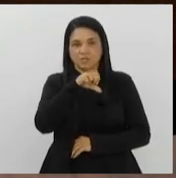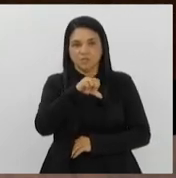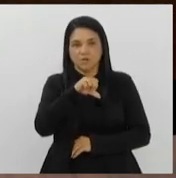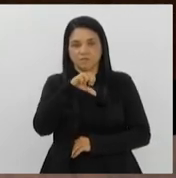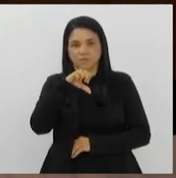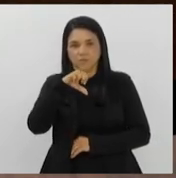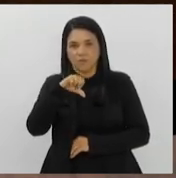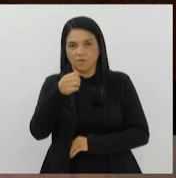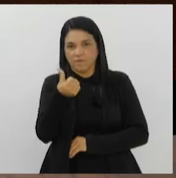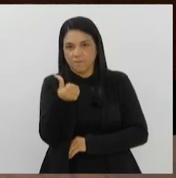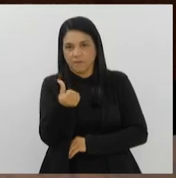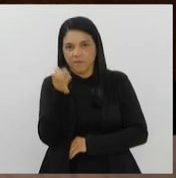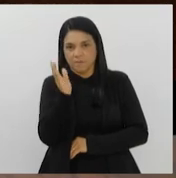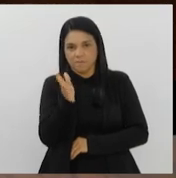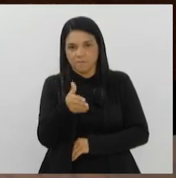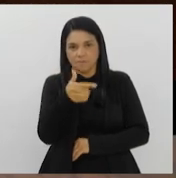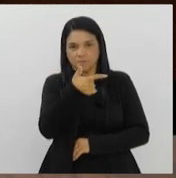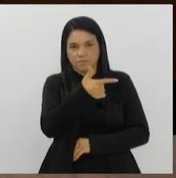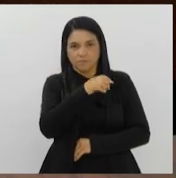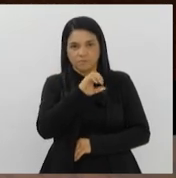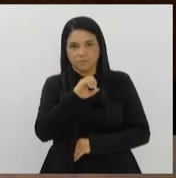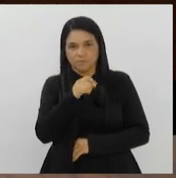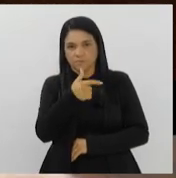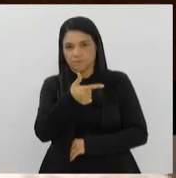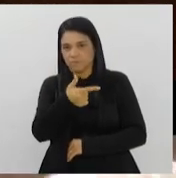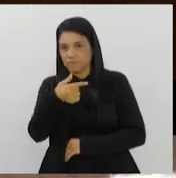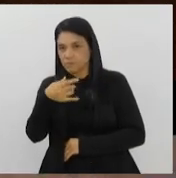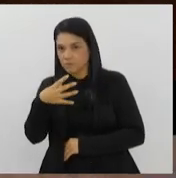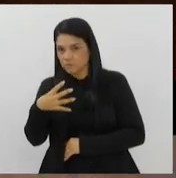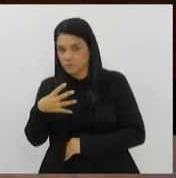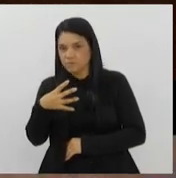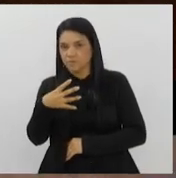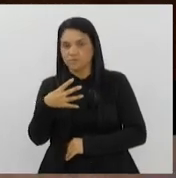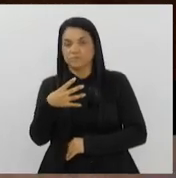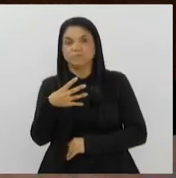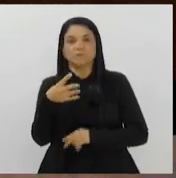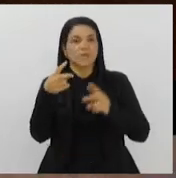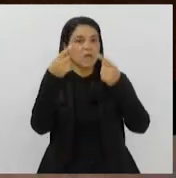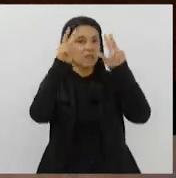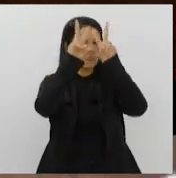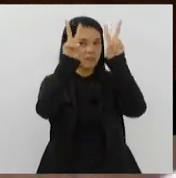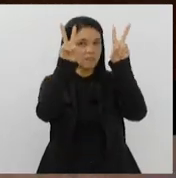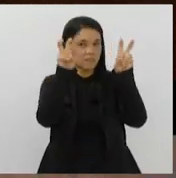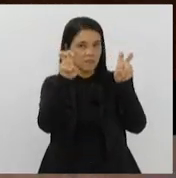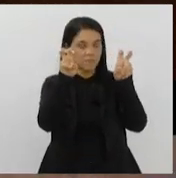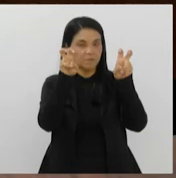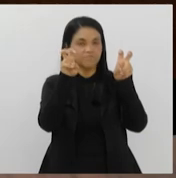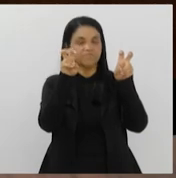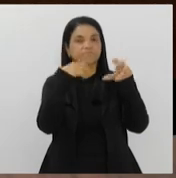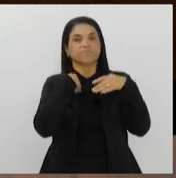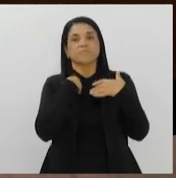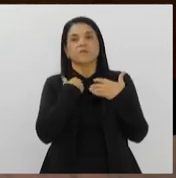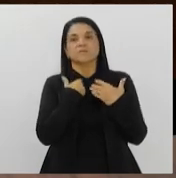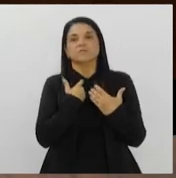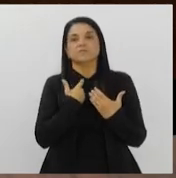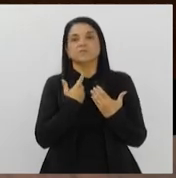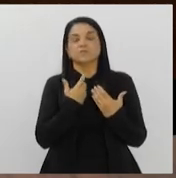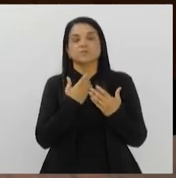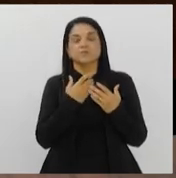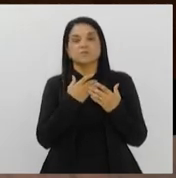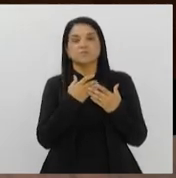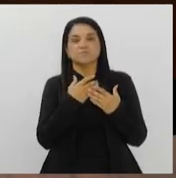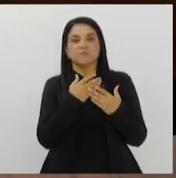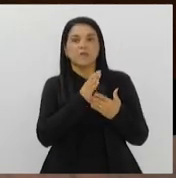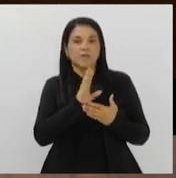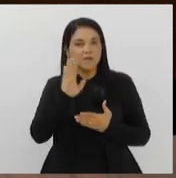...3996, de 24, que dispõe sobre a reclassificação de